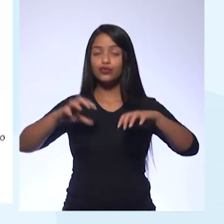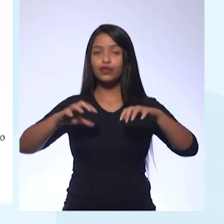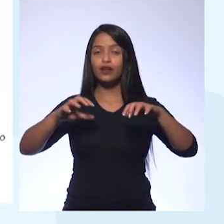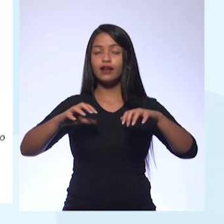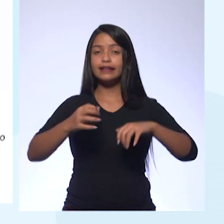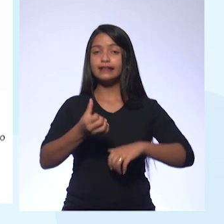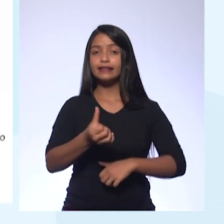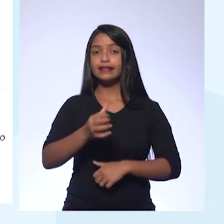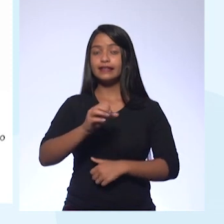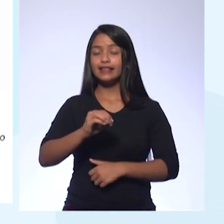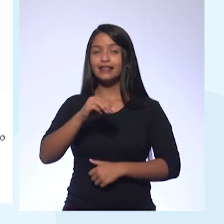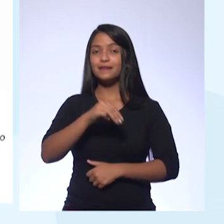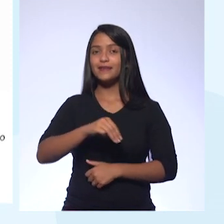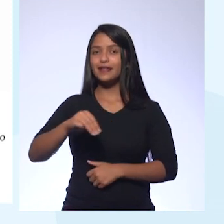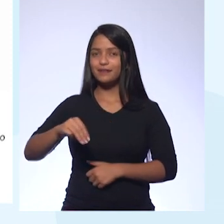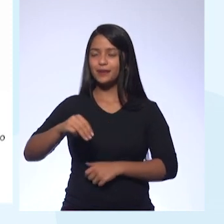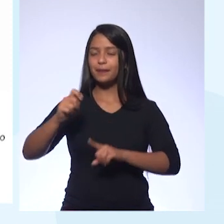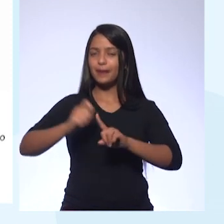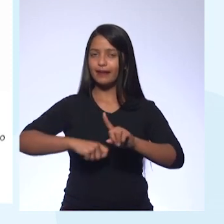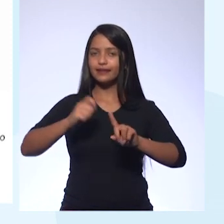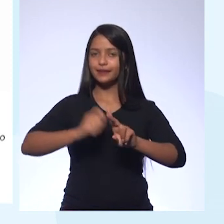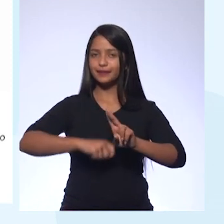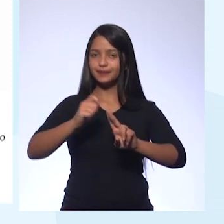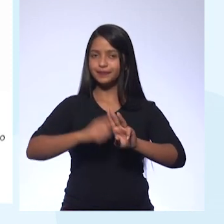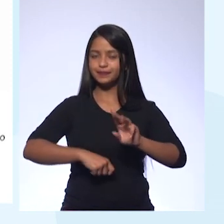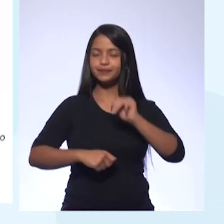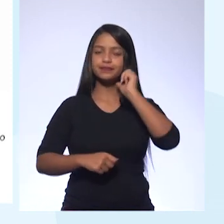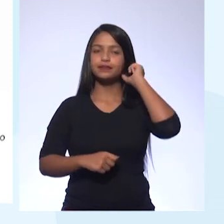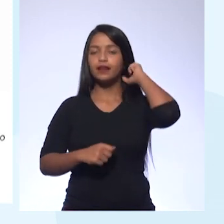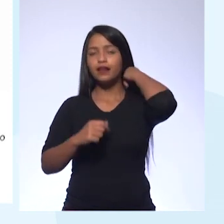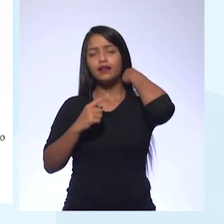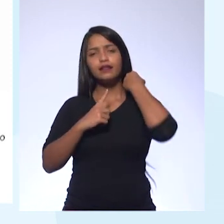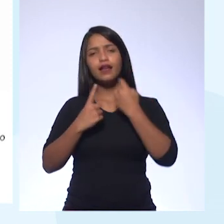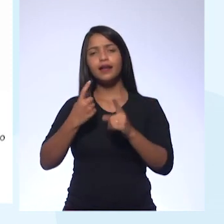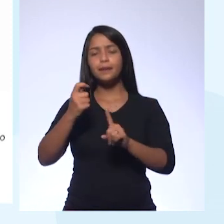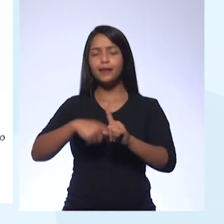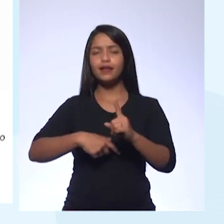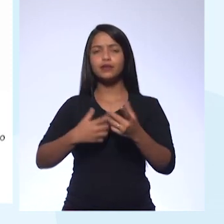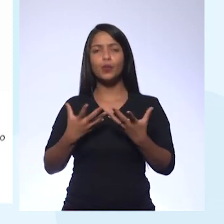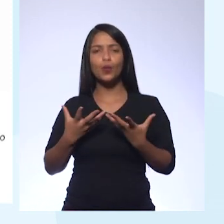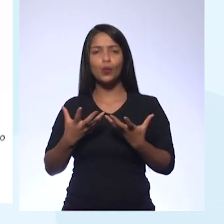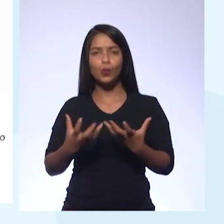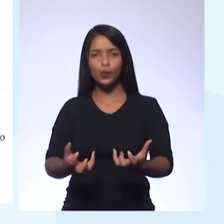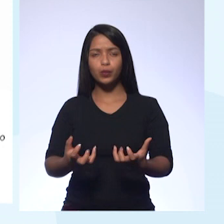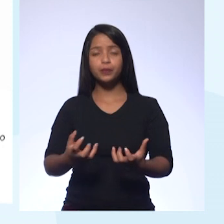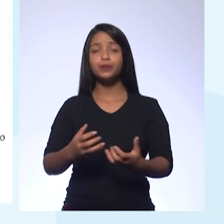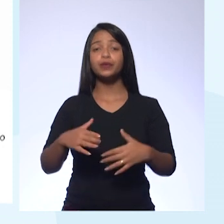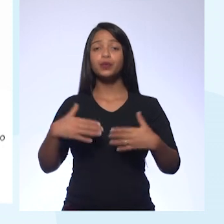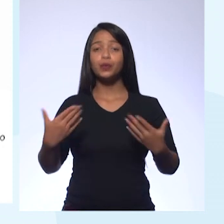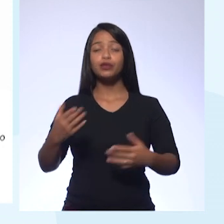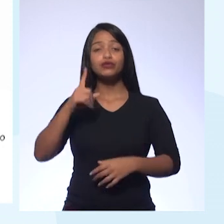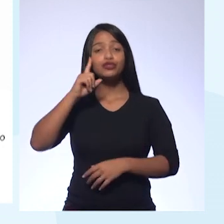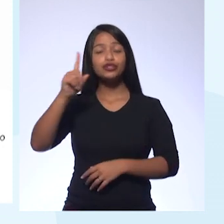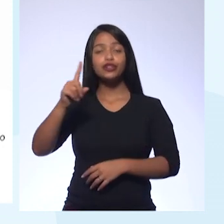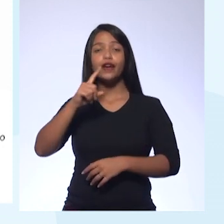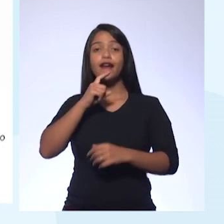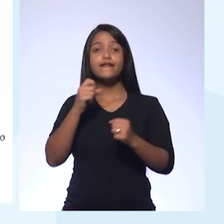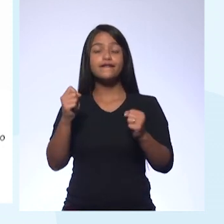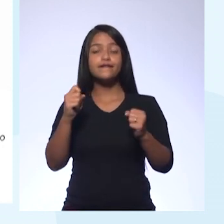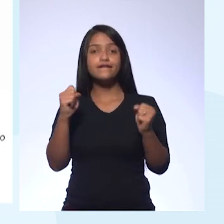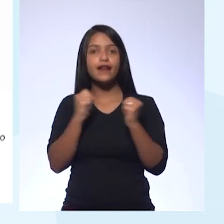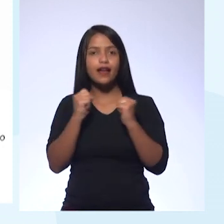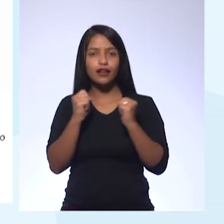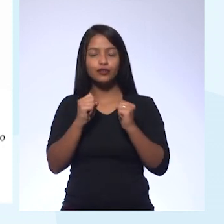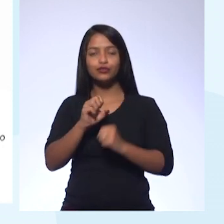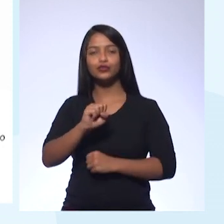60 milímetros em cada mês. Apresenta um mês mais seco, normalmente logo após o solstício de inverno. Então, o